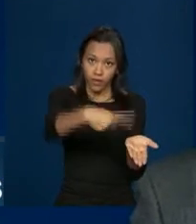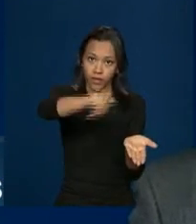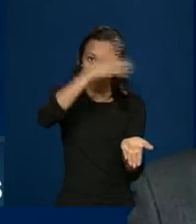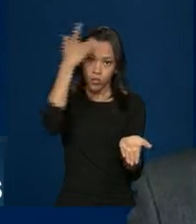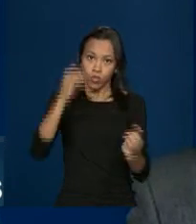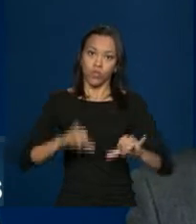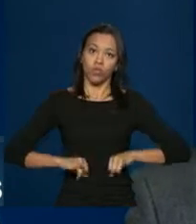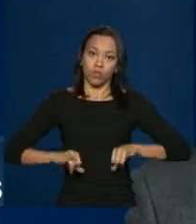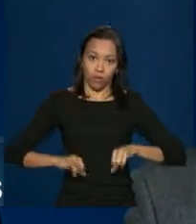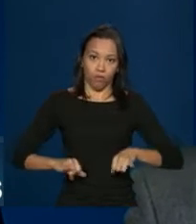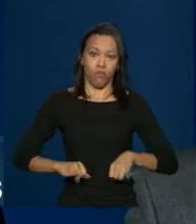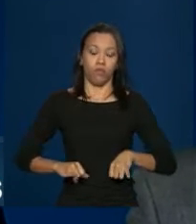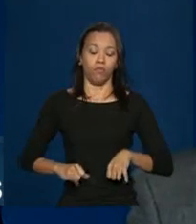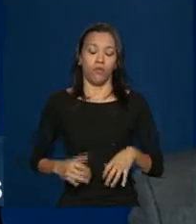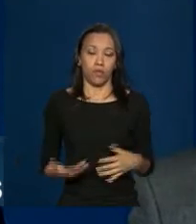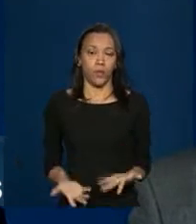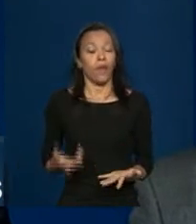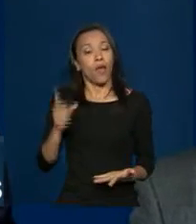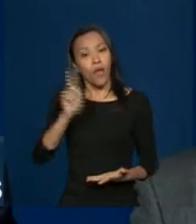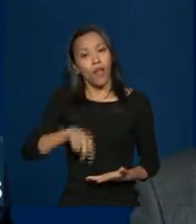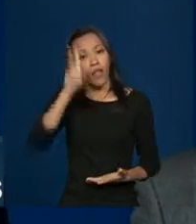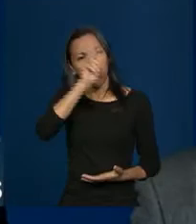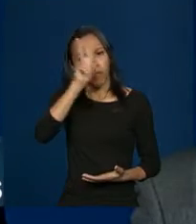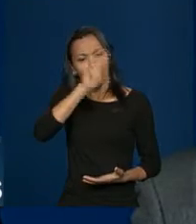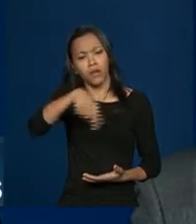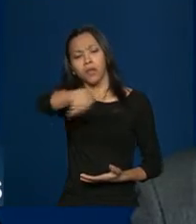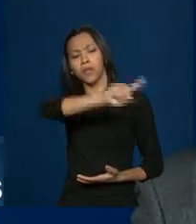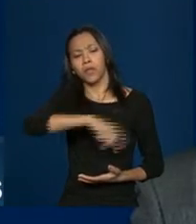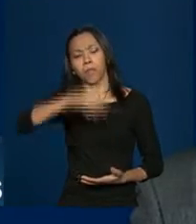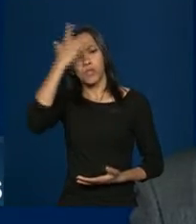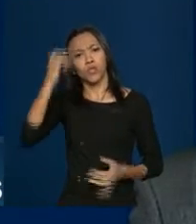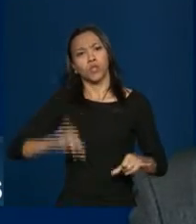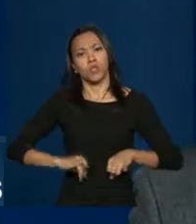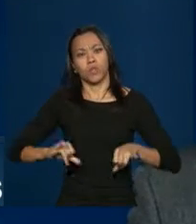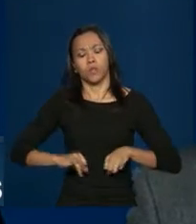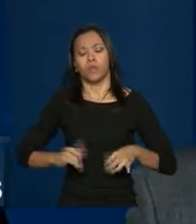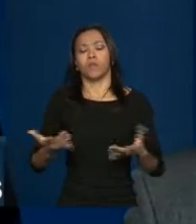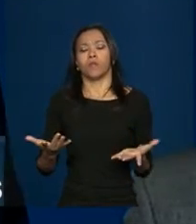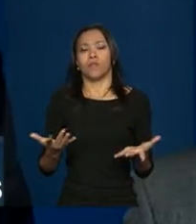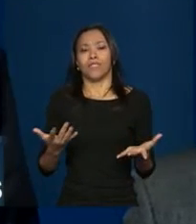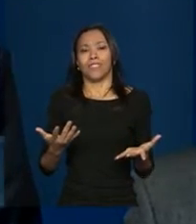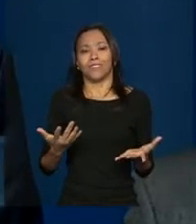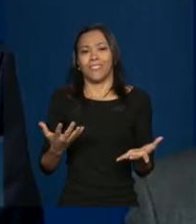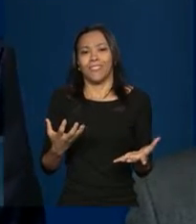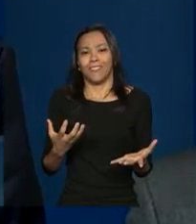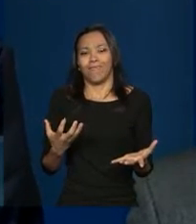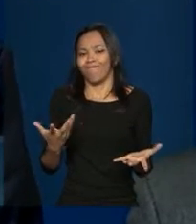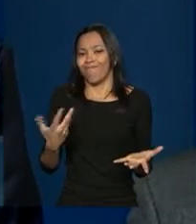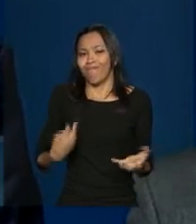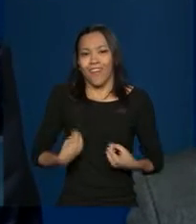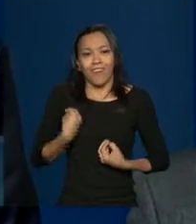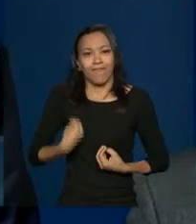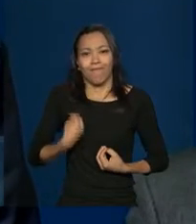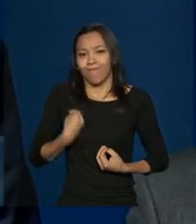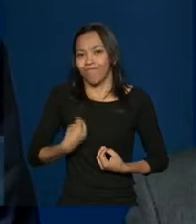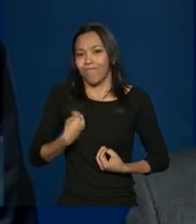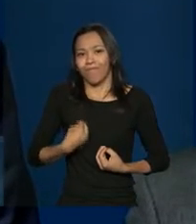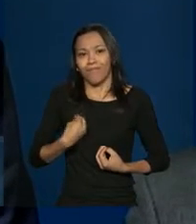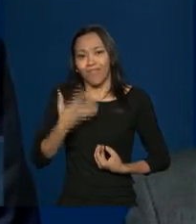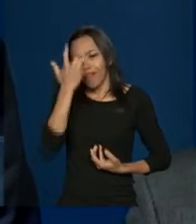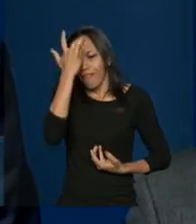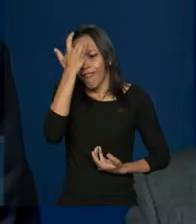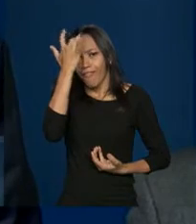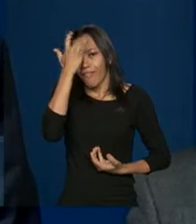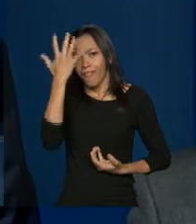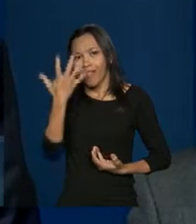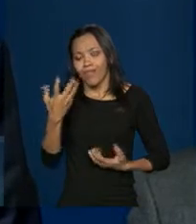vítimas. Lembrando, são vítimas que muitas vezes estão numa condição extremamente sensível e frágil e vulnerável pela